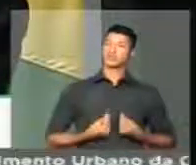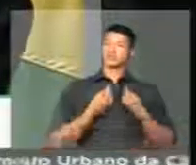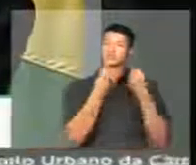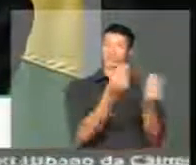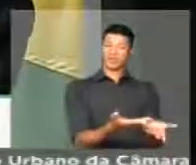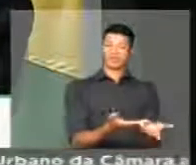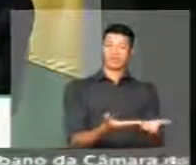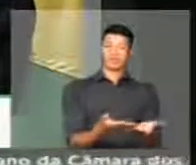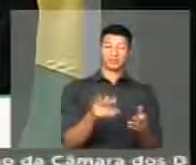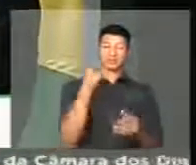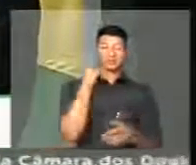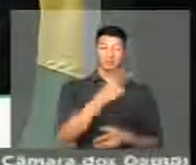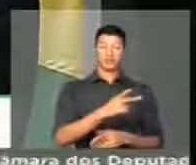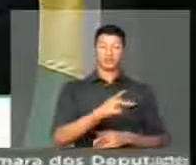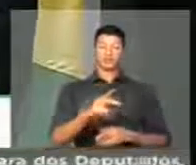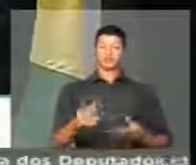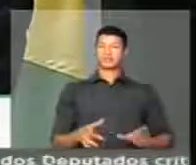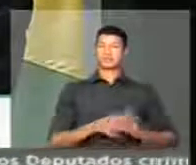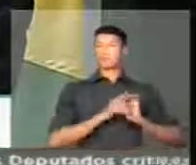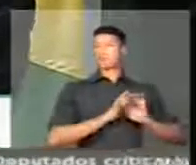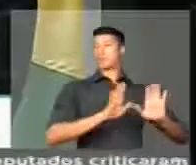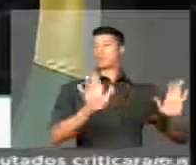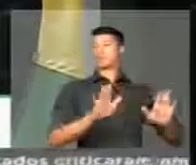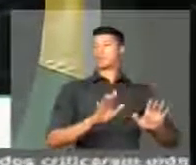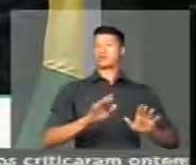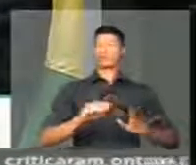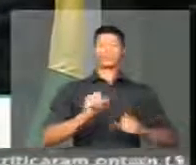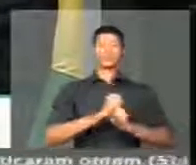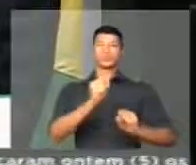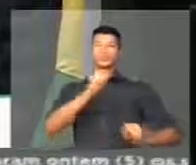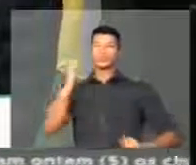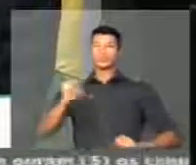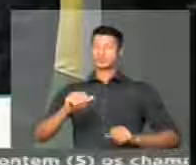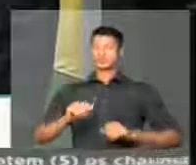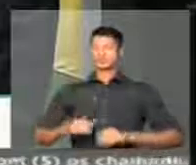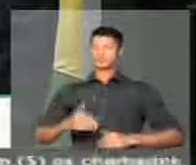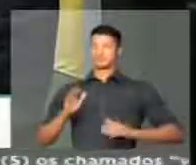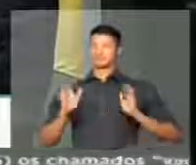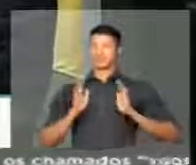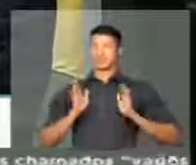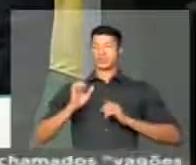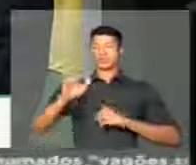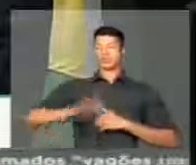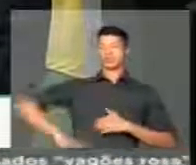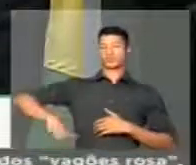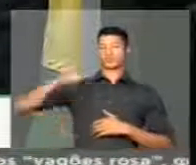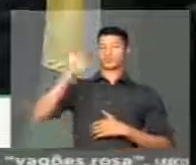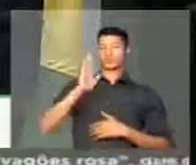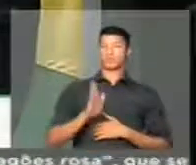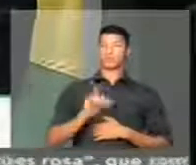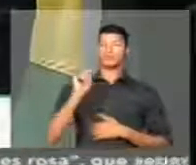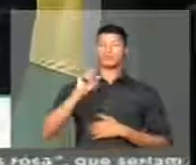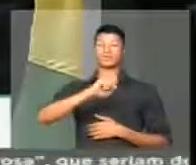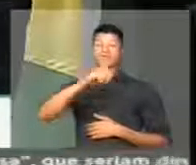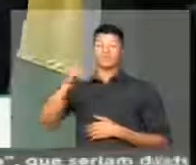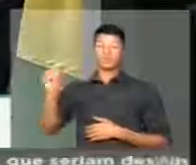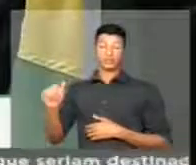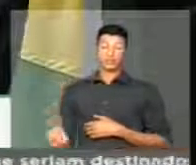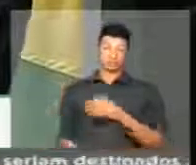aplicado para privilegiar os grandes privilégios deste Brasil, que